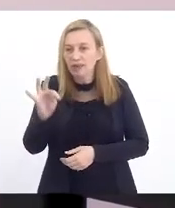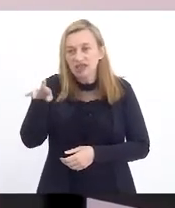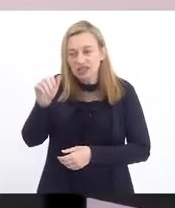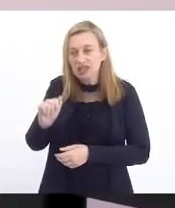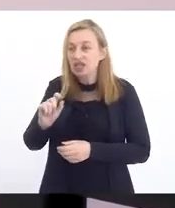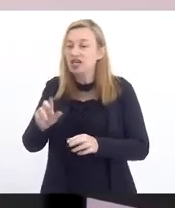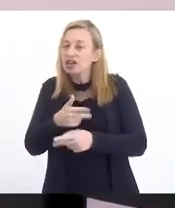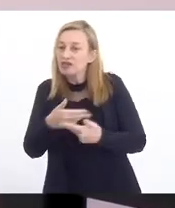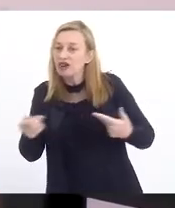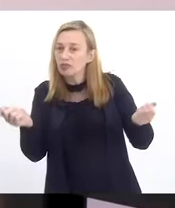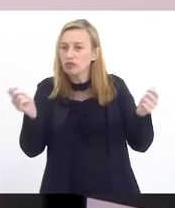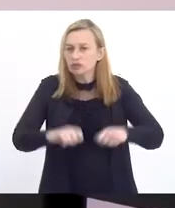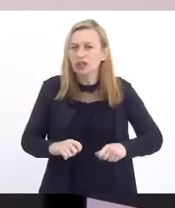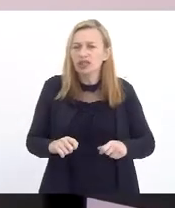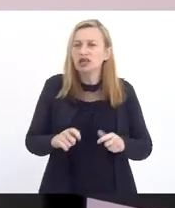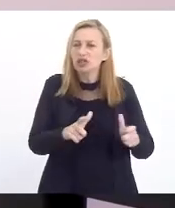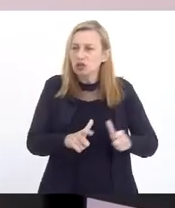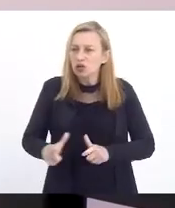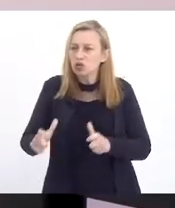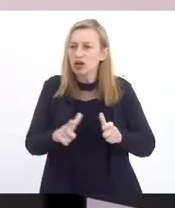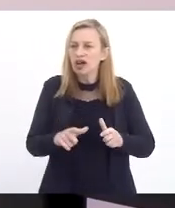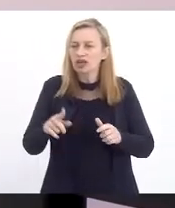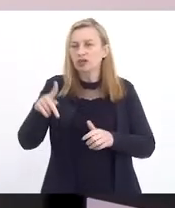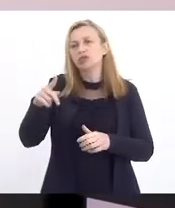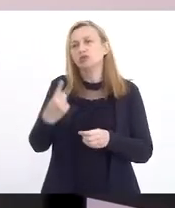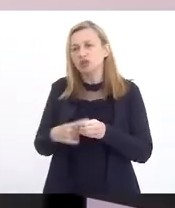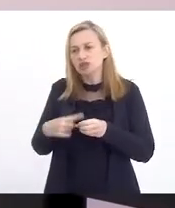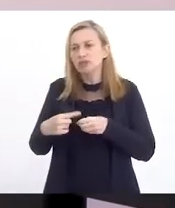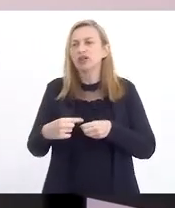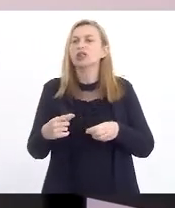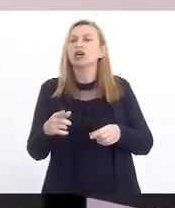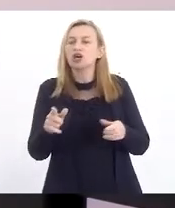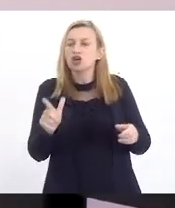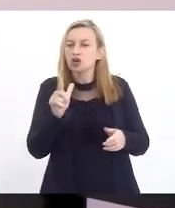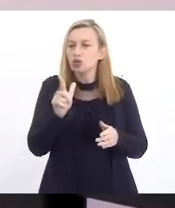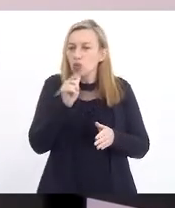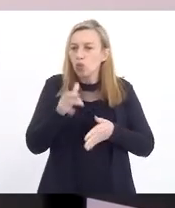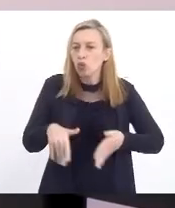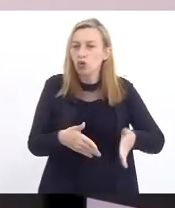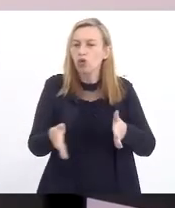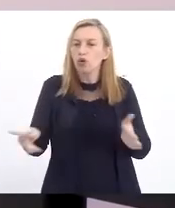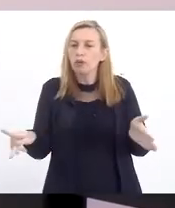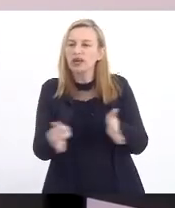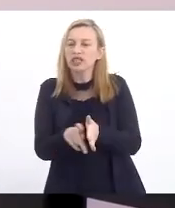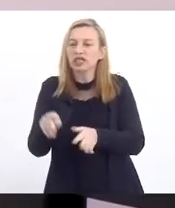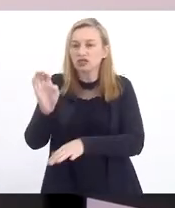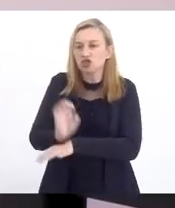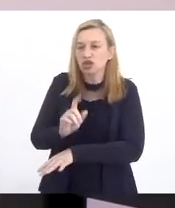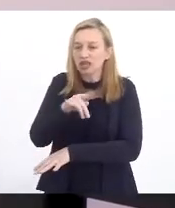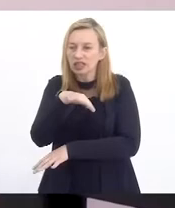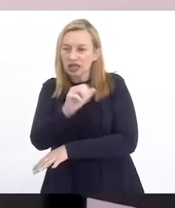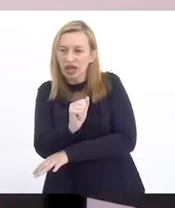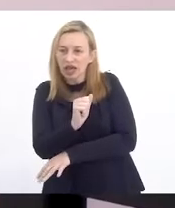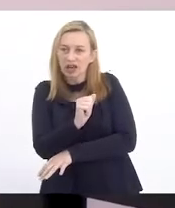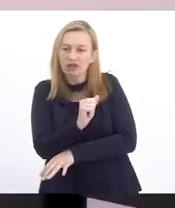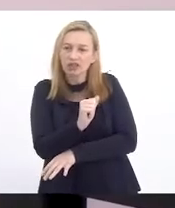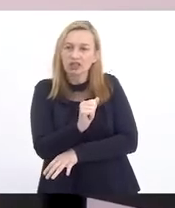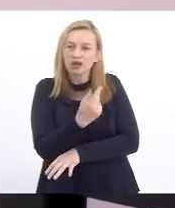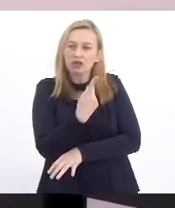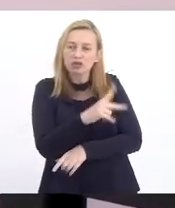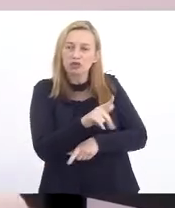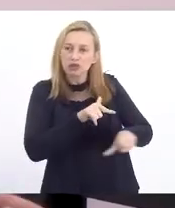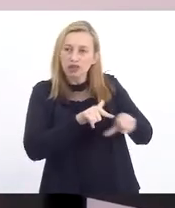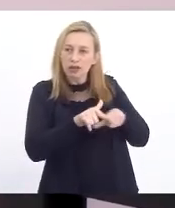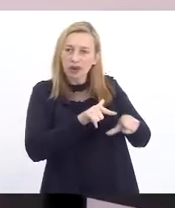possibilidades, mas, efetivamente, o território é gestão municipal, né, e o rio é de competência do Estado, e cabe ao INEA fazer a parte de